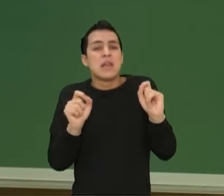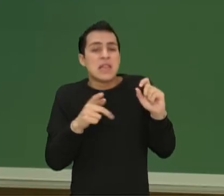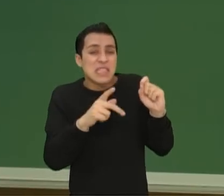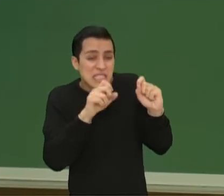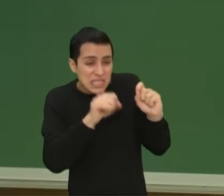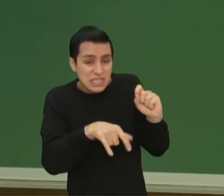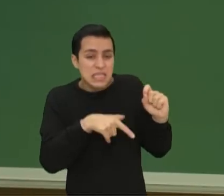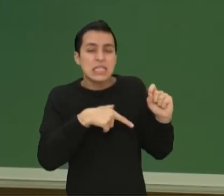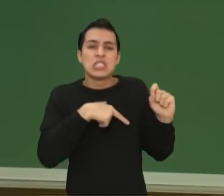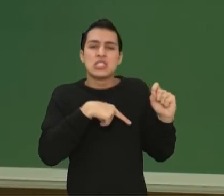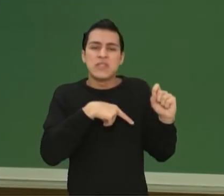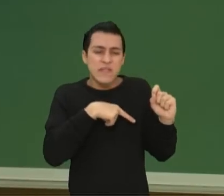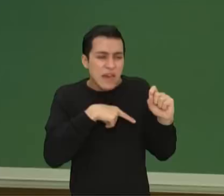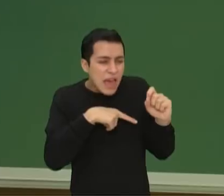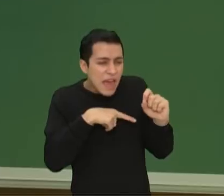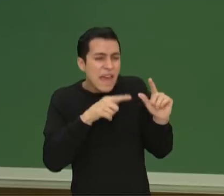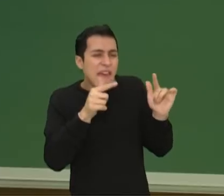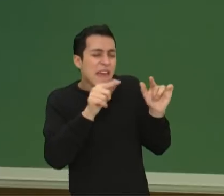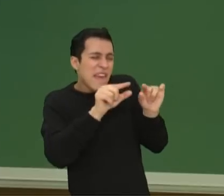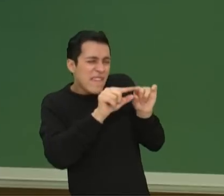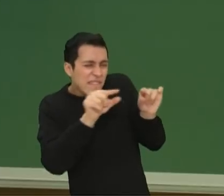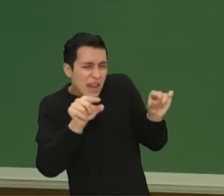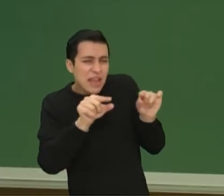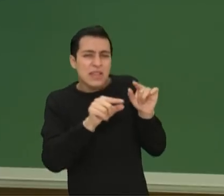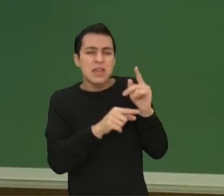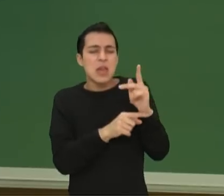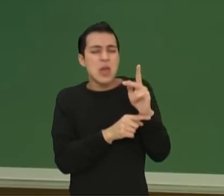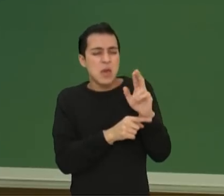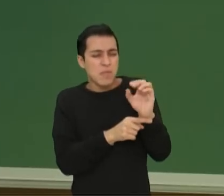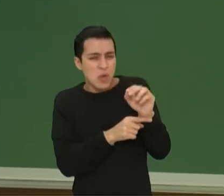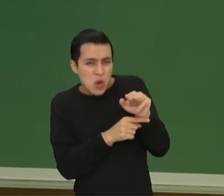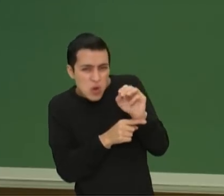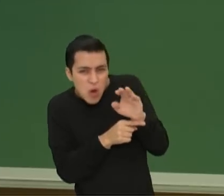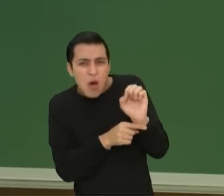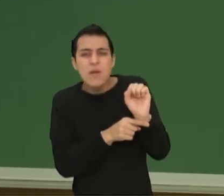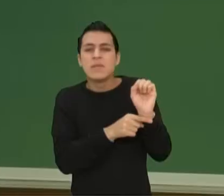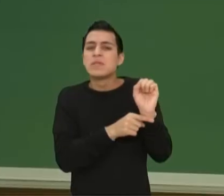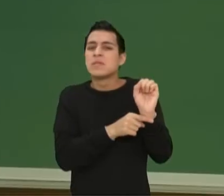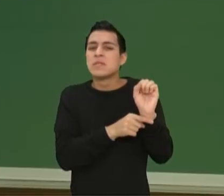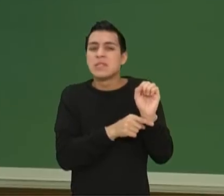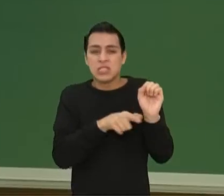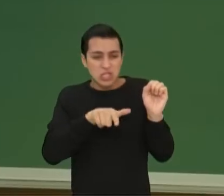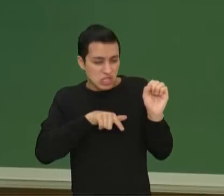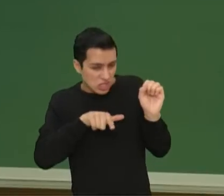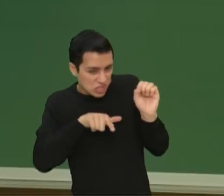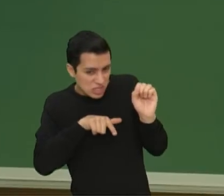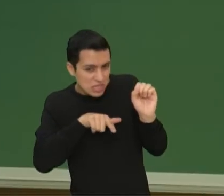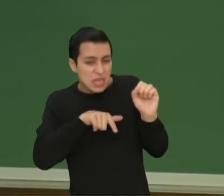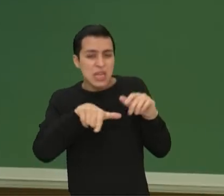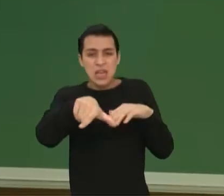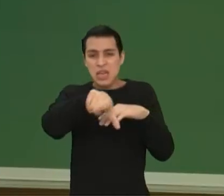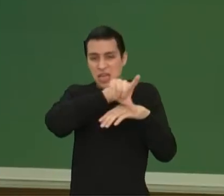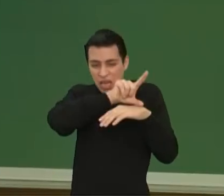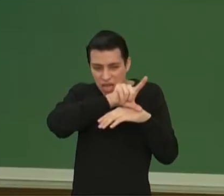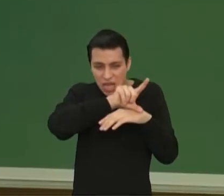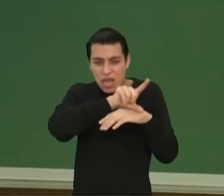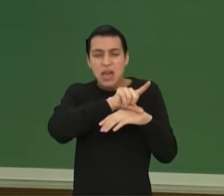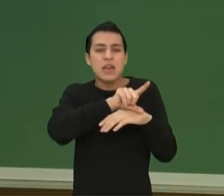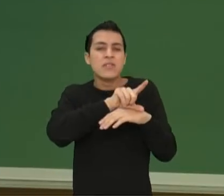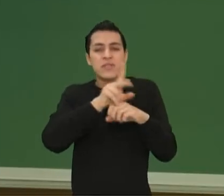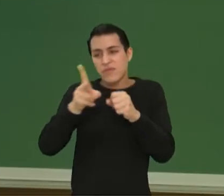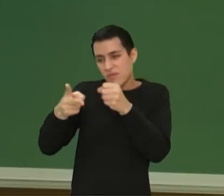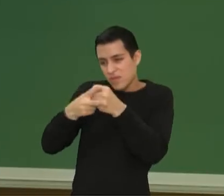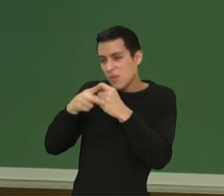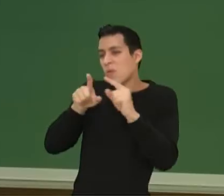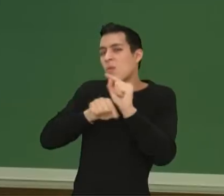pronomes demonstrativos quando houver a incidência do pronome estiver antes de um